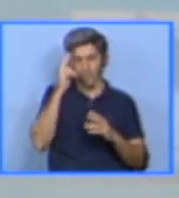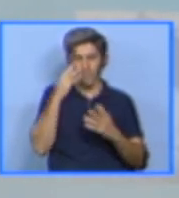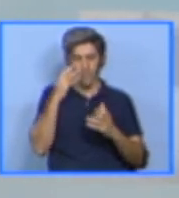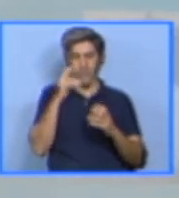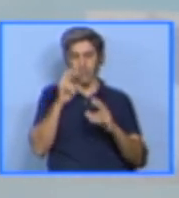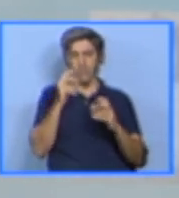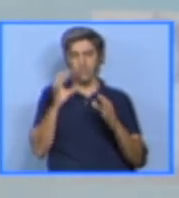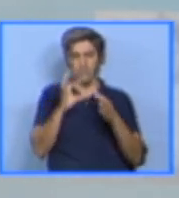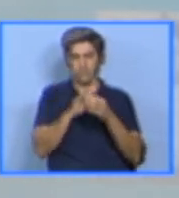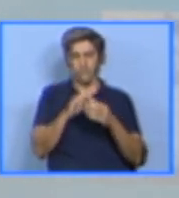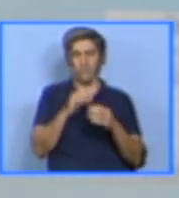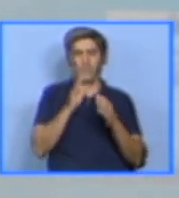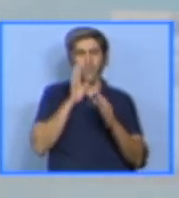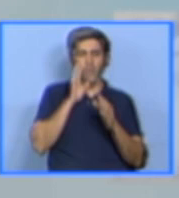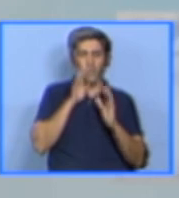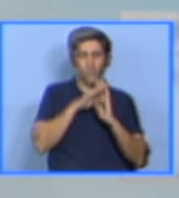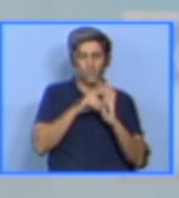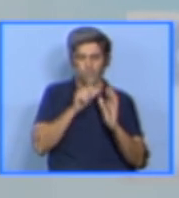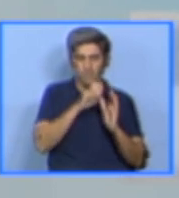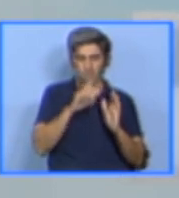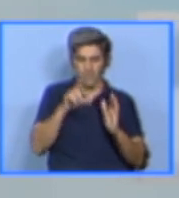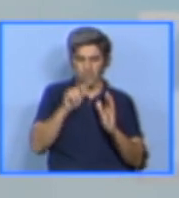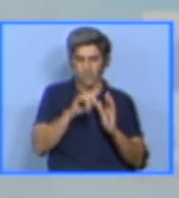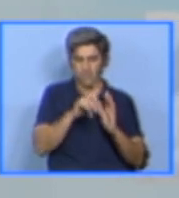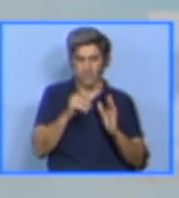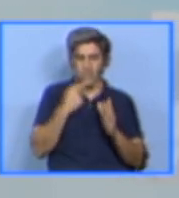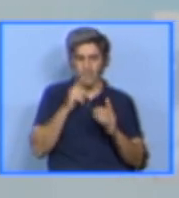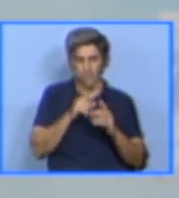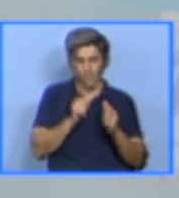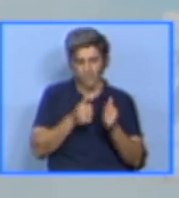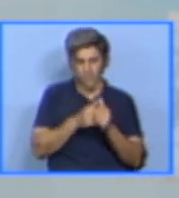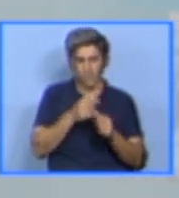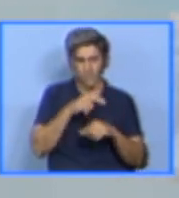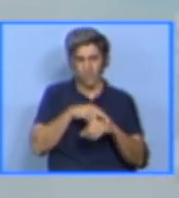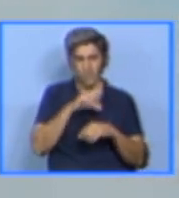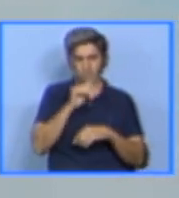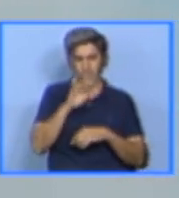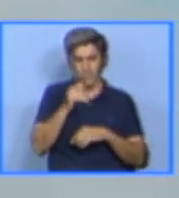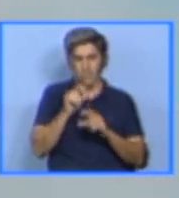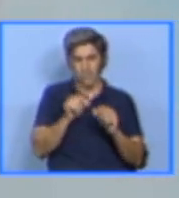evidente. Mais logo, o programa Eclésia faz-lhe novamente companhia pelas 22h45,